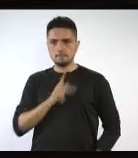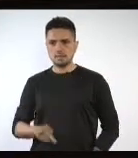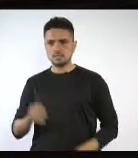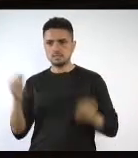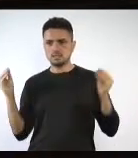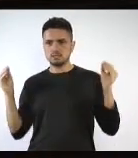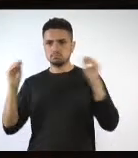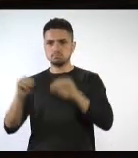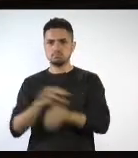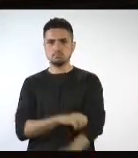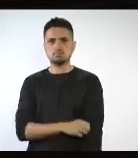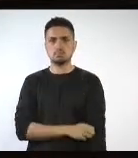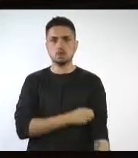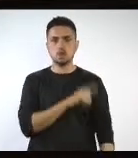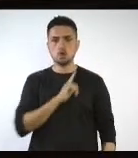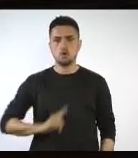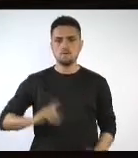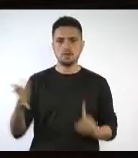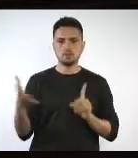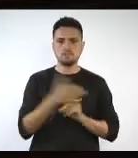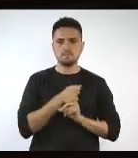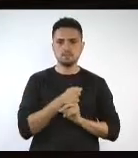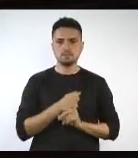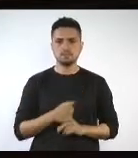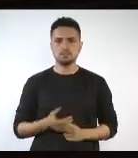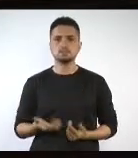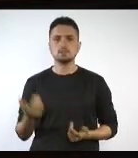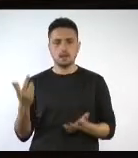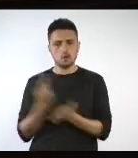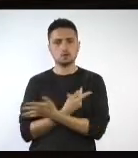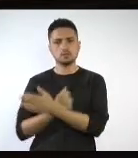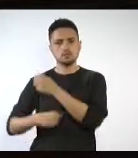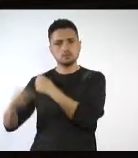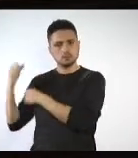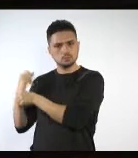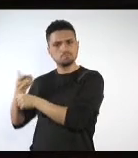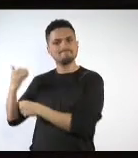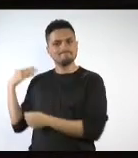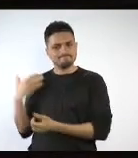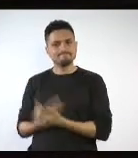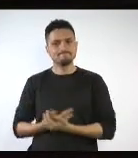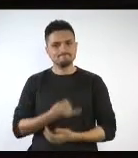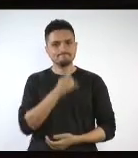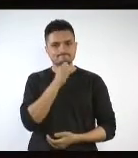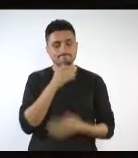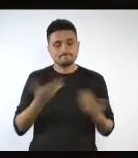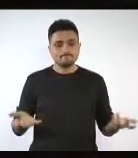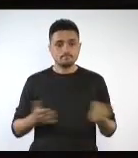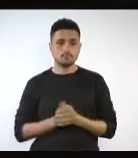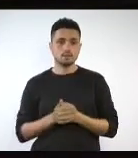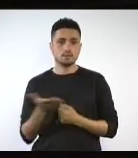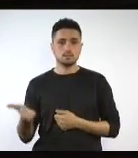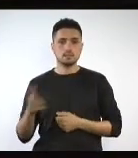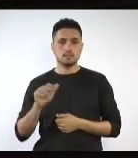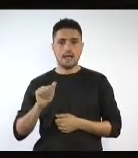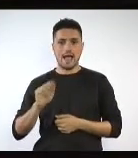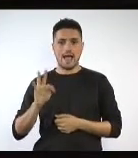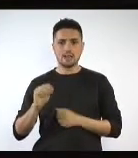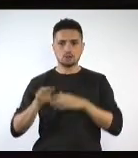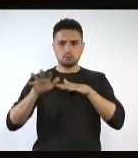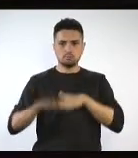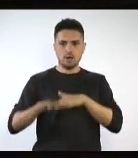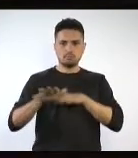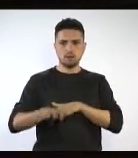espaços de poder na nossa sociedade no último ano, especialmente. Então, esse ato vai ser no dia 9 de